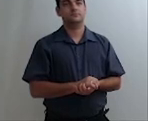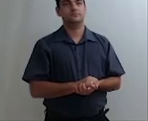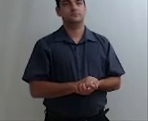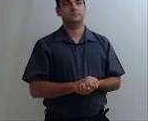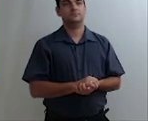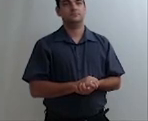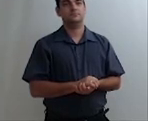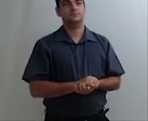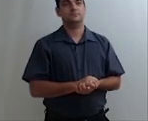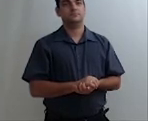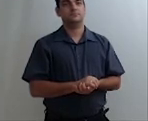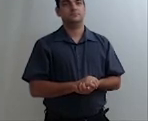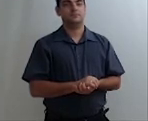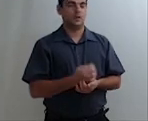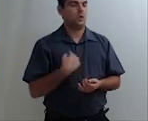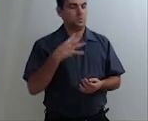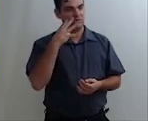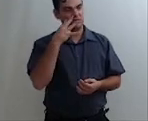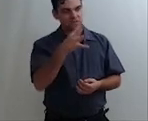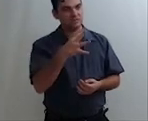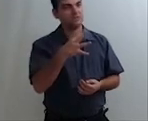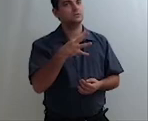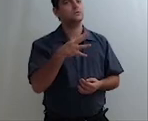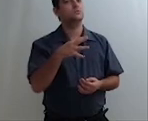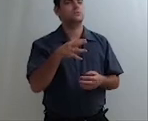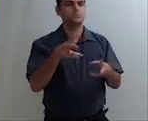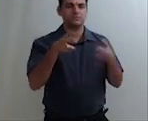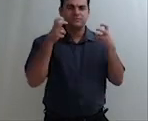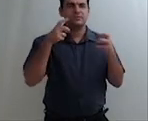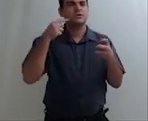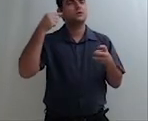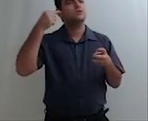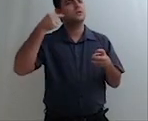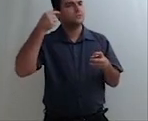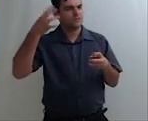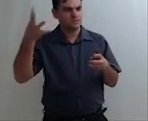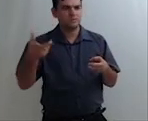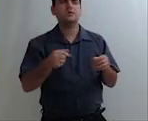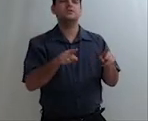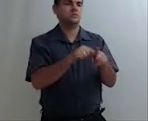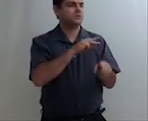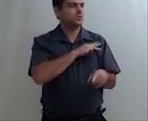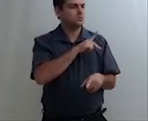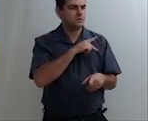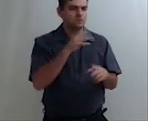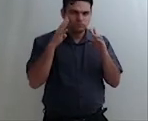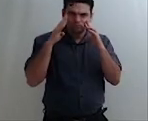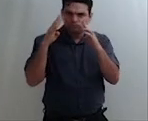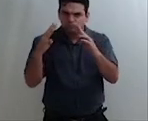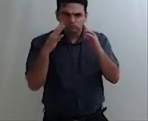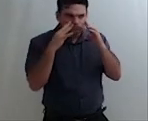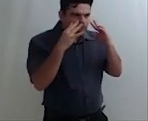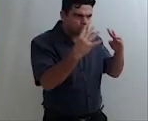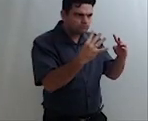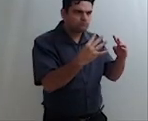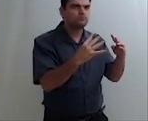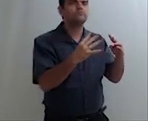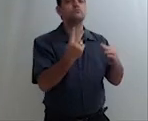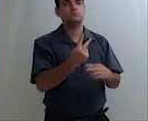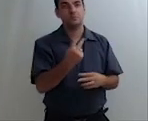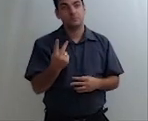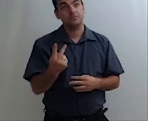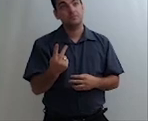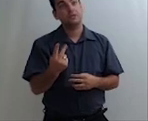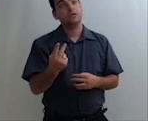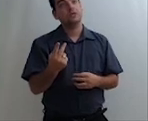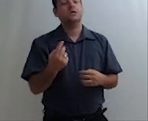ouvi atentamente a sustentação do novo advogado e do ilustre representante do ministério público e também estou